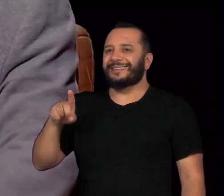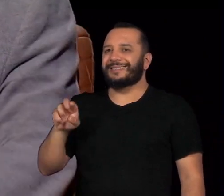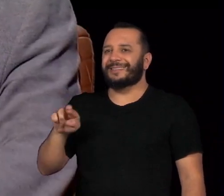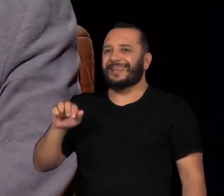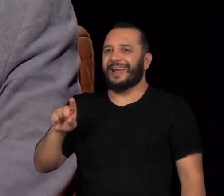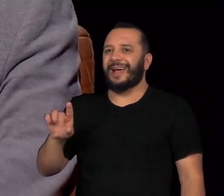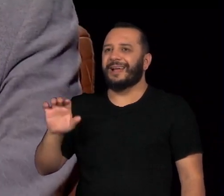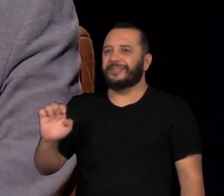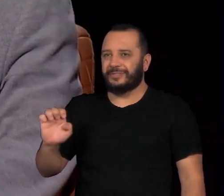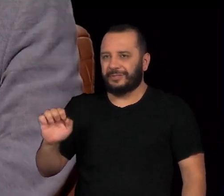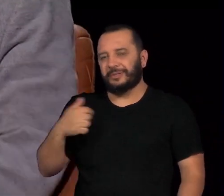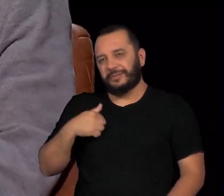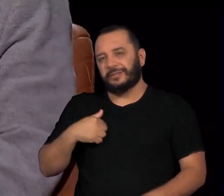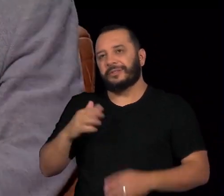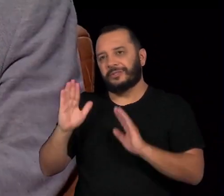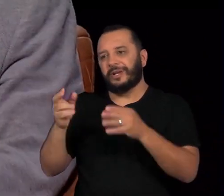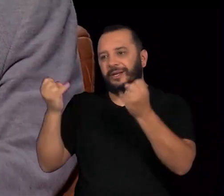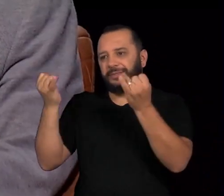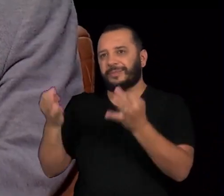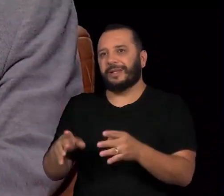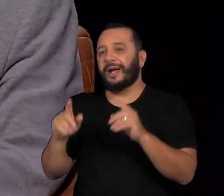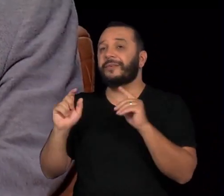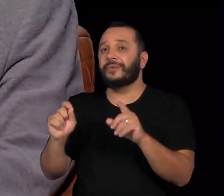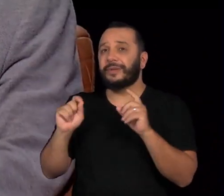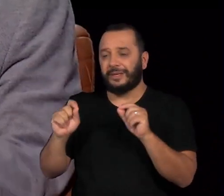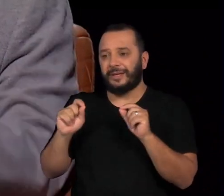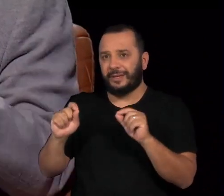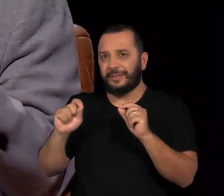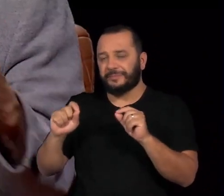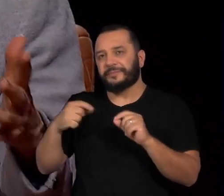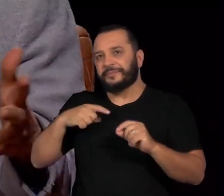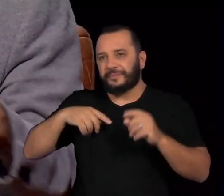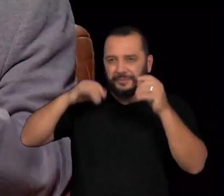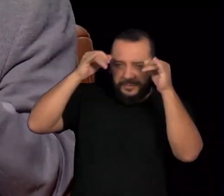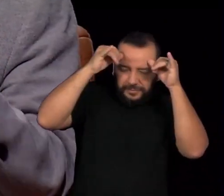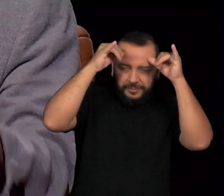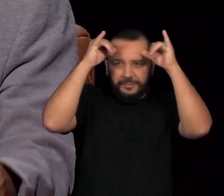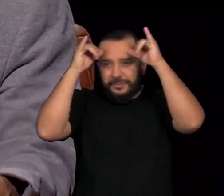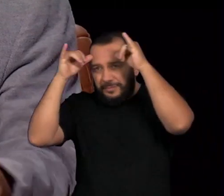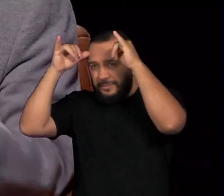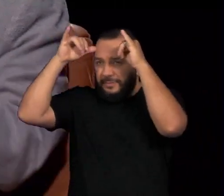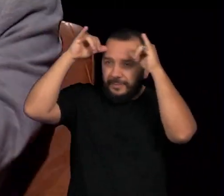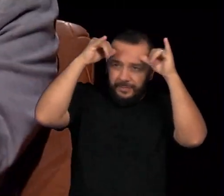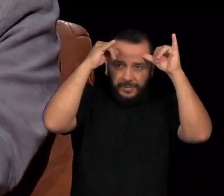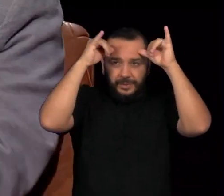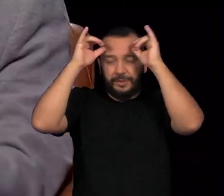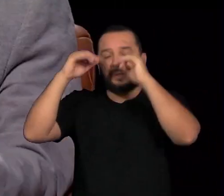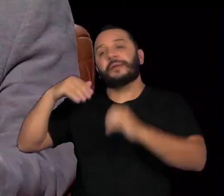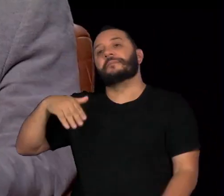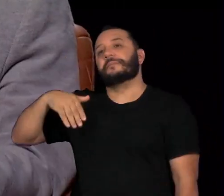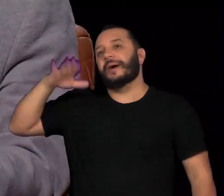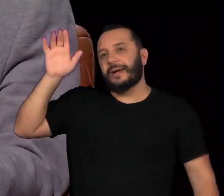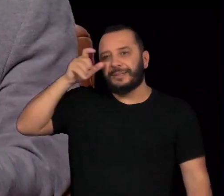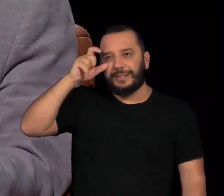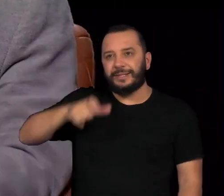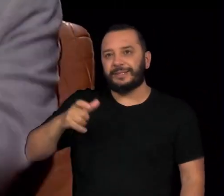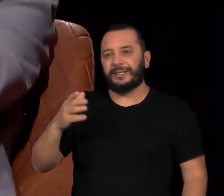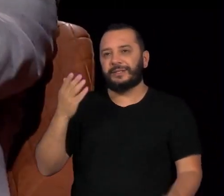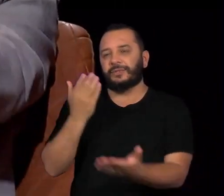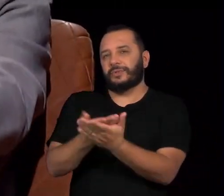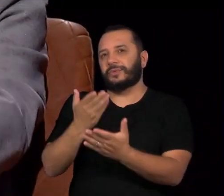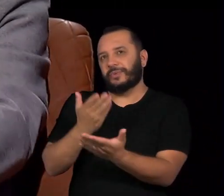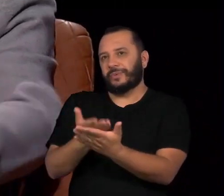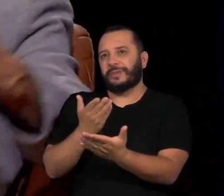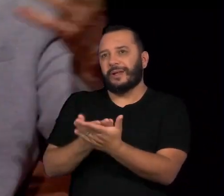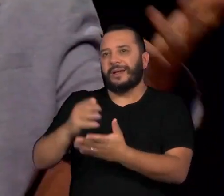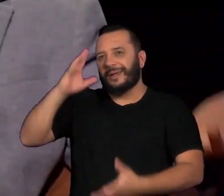bum me boi é o que dizist talvez de mais espantoso mais interessante de se estudar eh de se